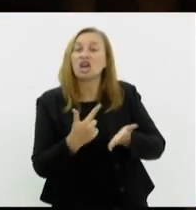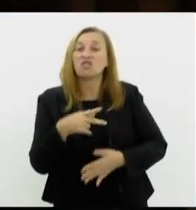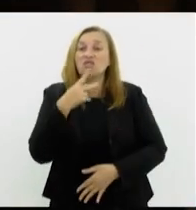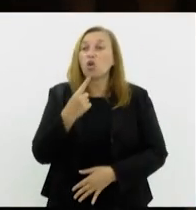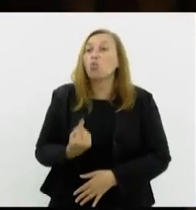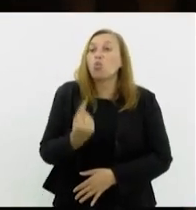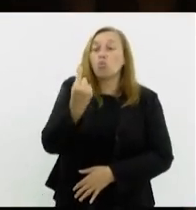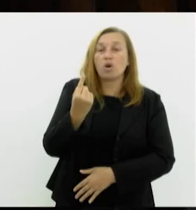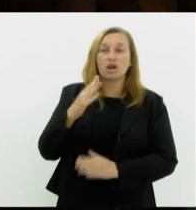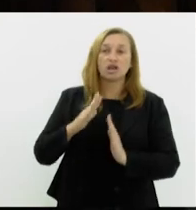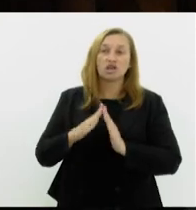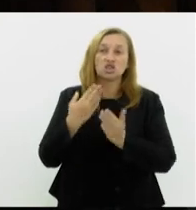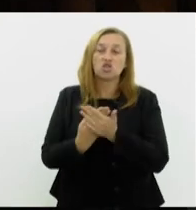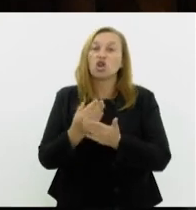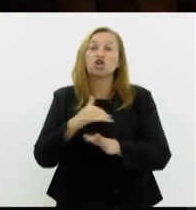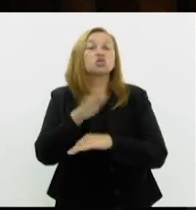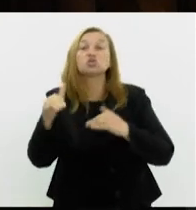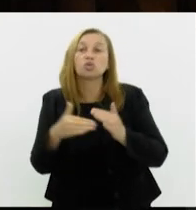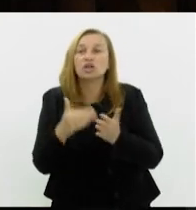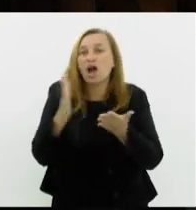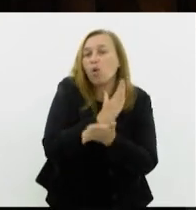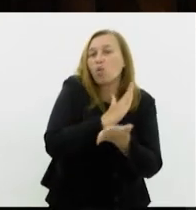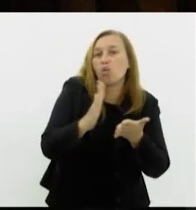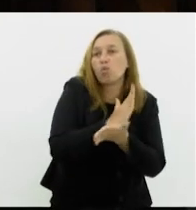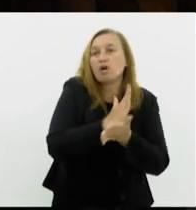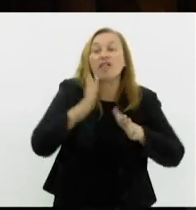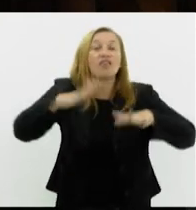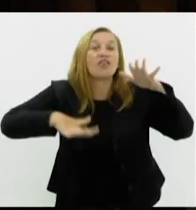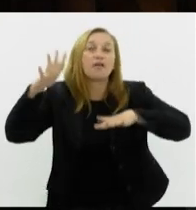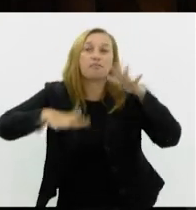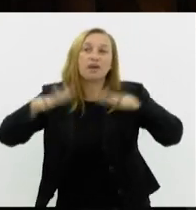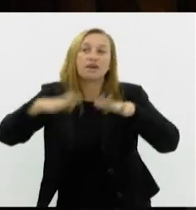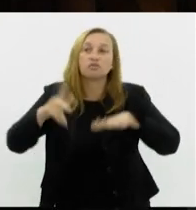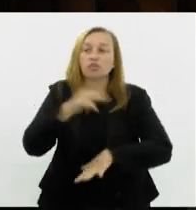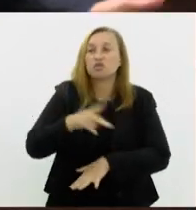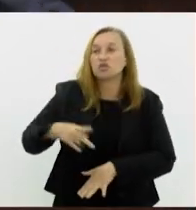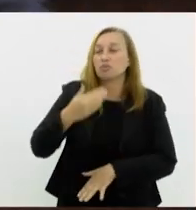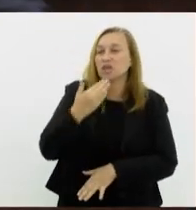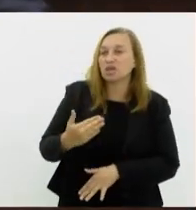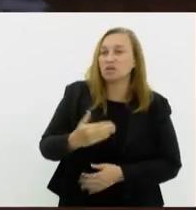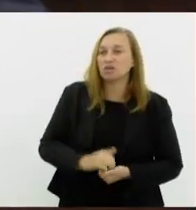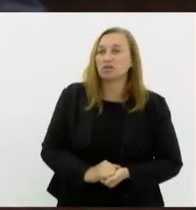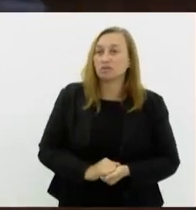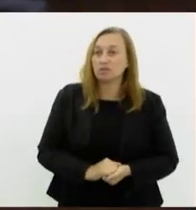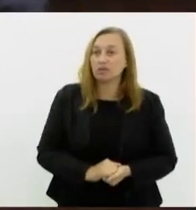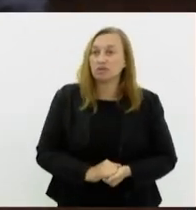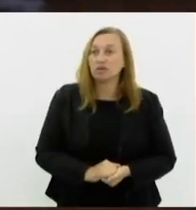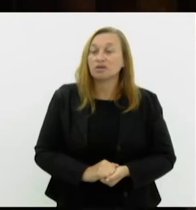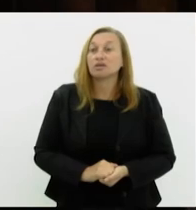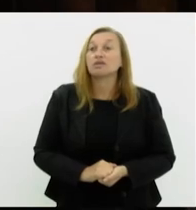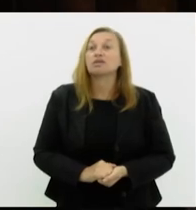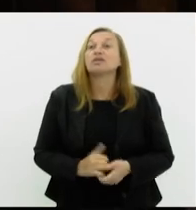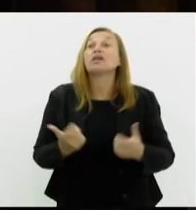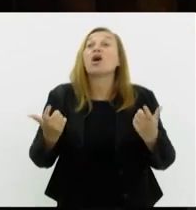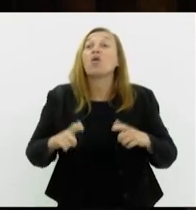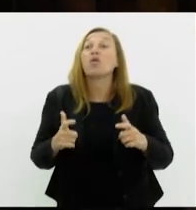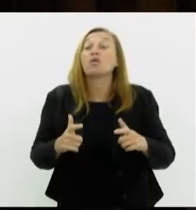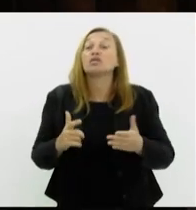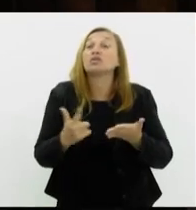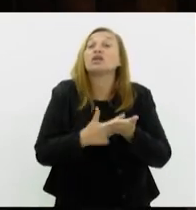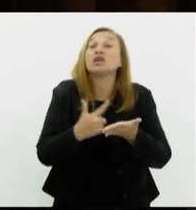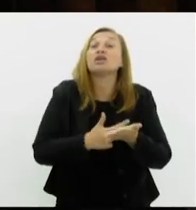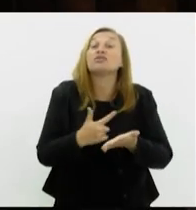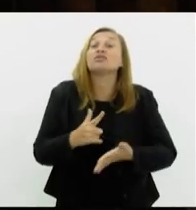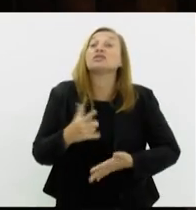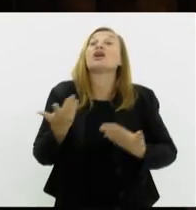escola. Todas, algumas, depende do que o professor pediu, não dou mais a parte. Veio de onde então esses livros? Já te dei, deputado Vossa Excelência Flávio